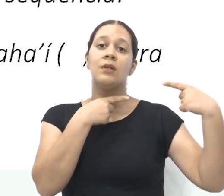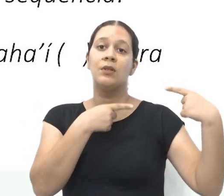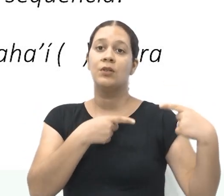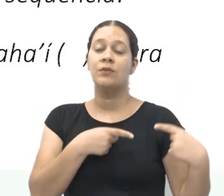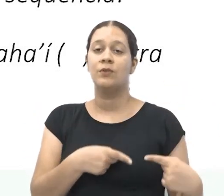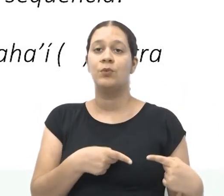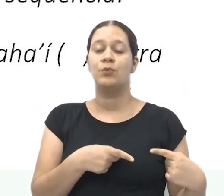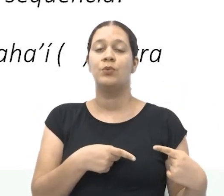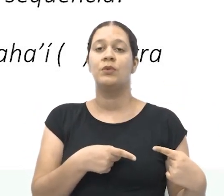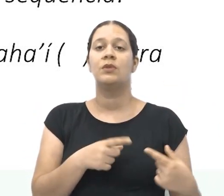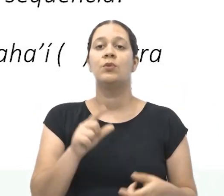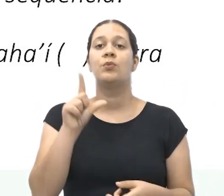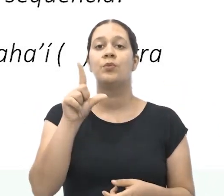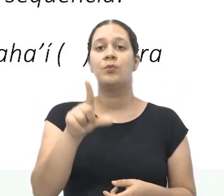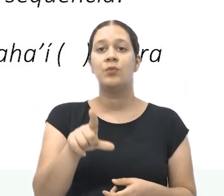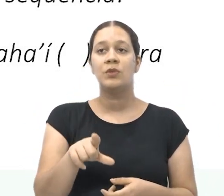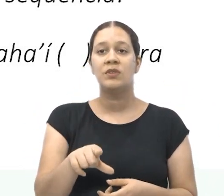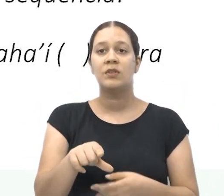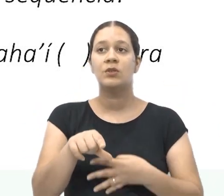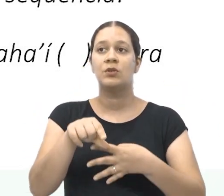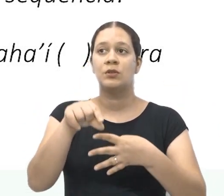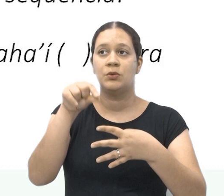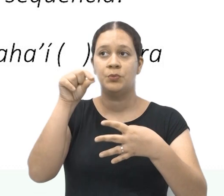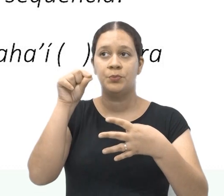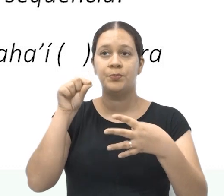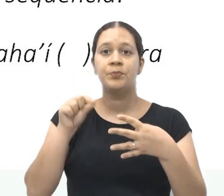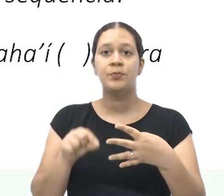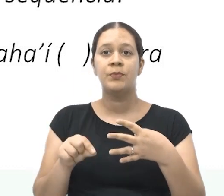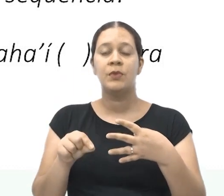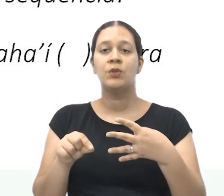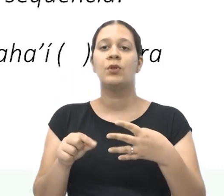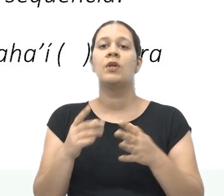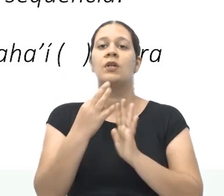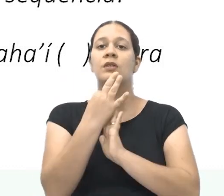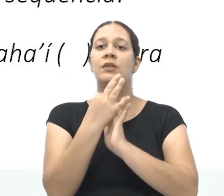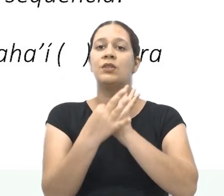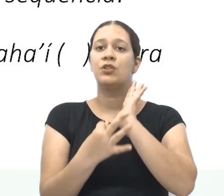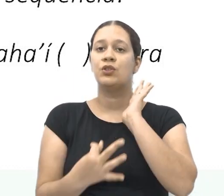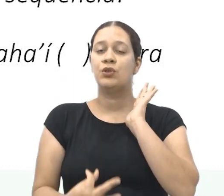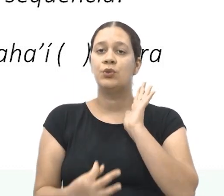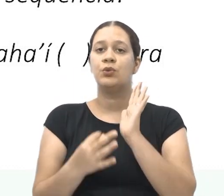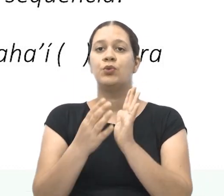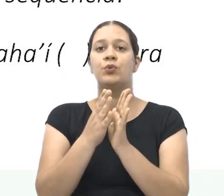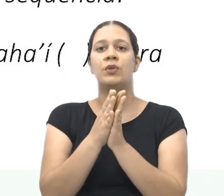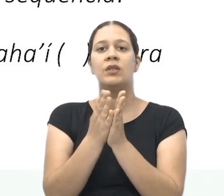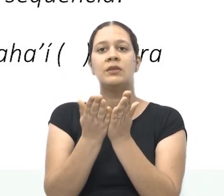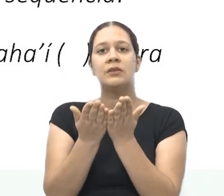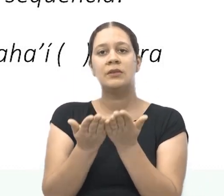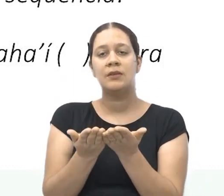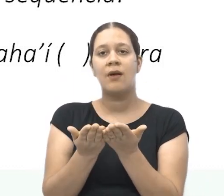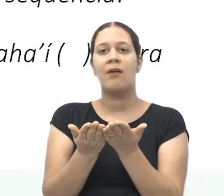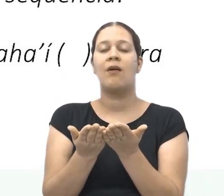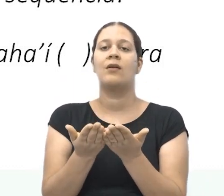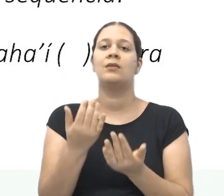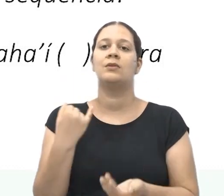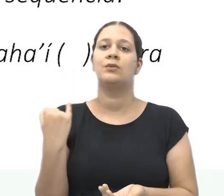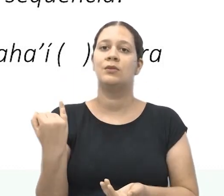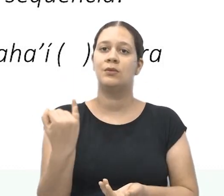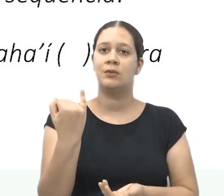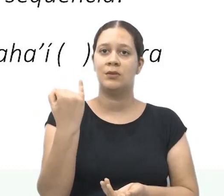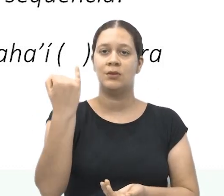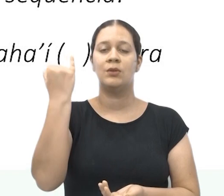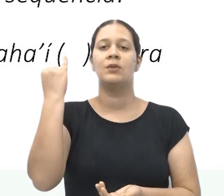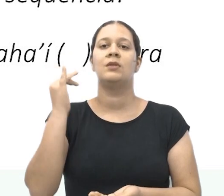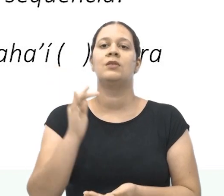desafio é esse? Escolhendo para pesquisar os dados sobre os textos sagrados de uma das religiões, ou melhor